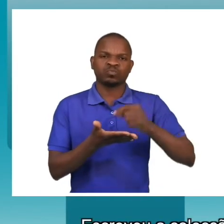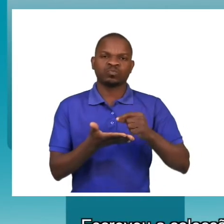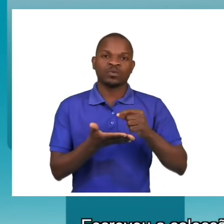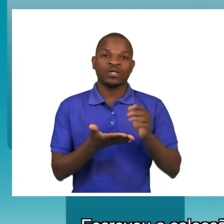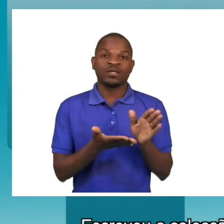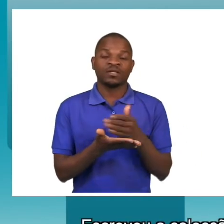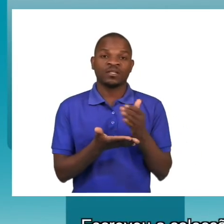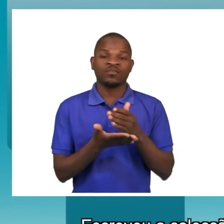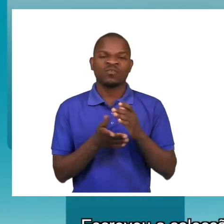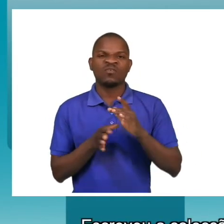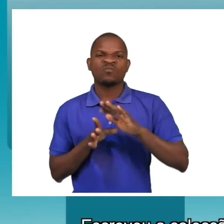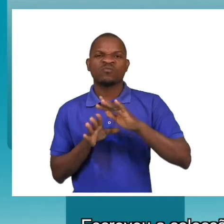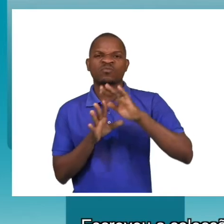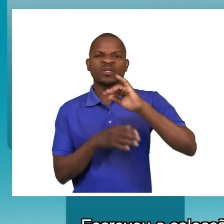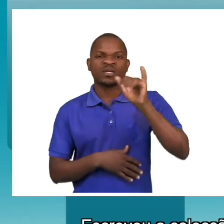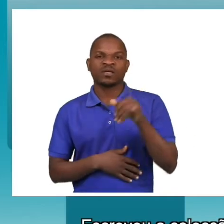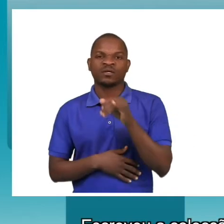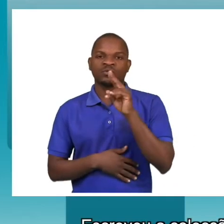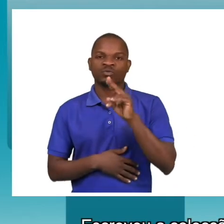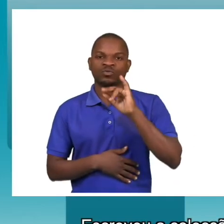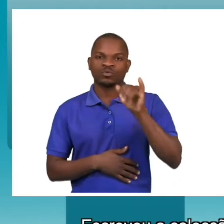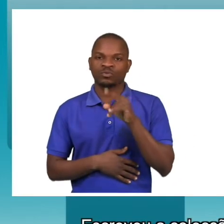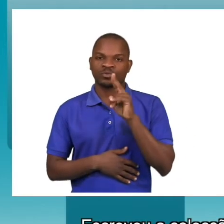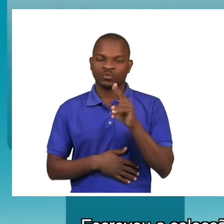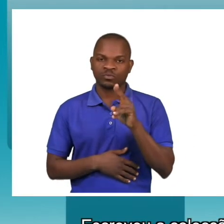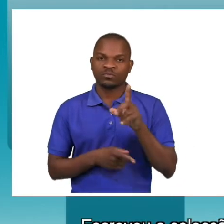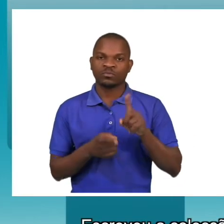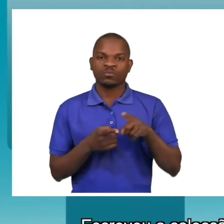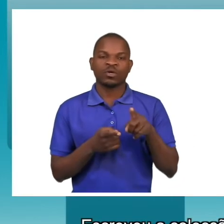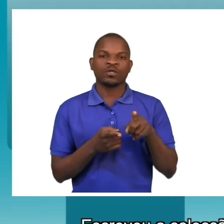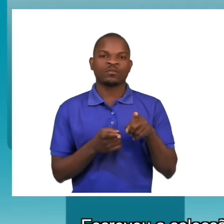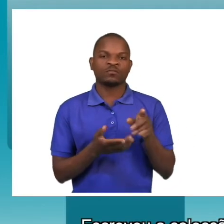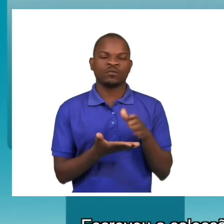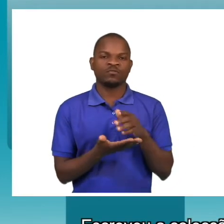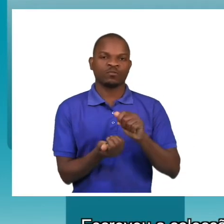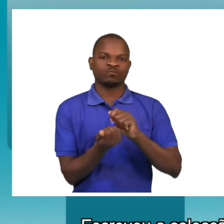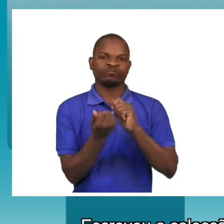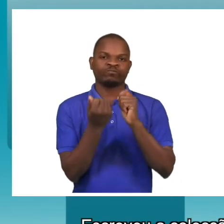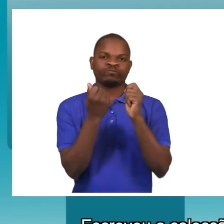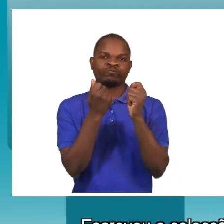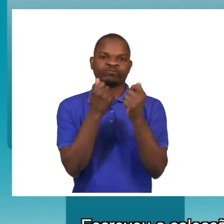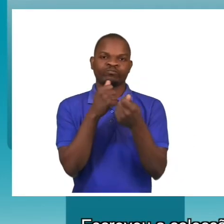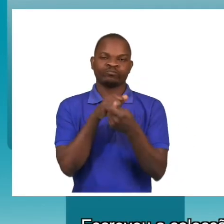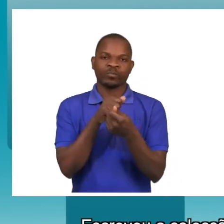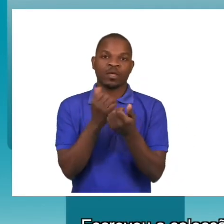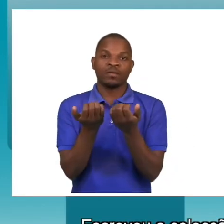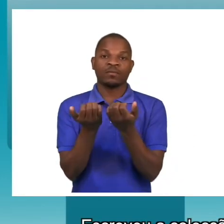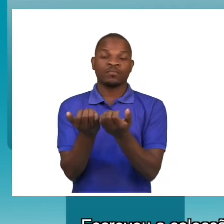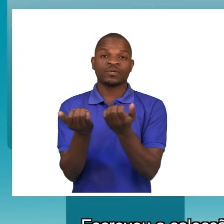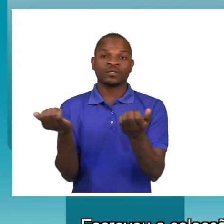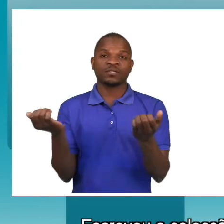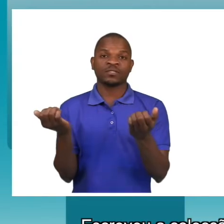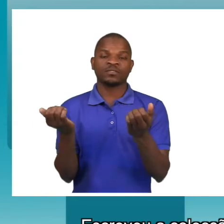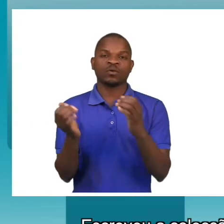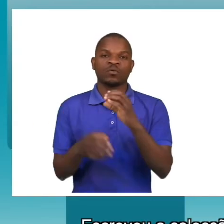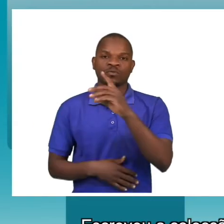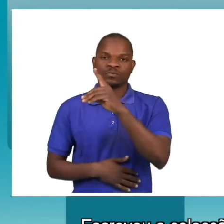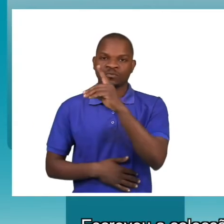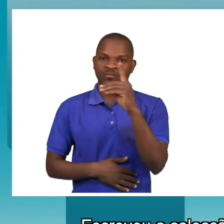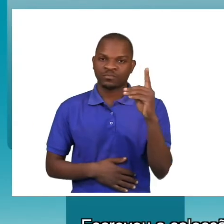o livro Formiga Juju Estes livros também foram adaptados para crianças